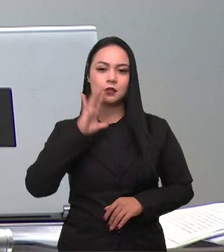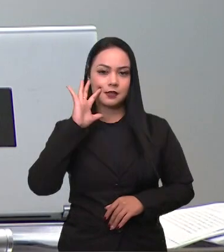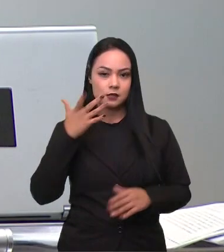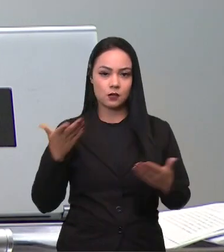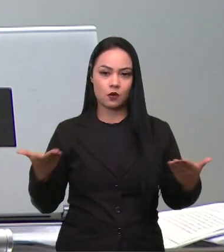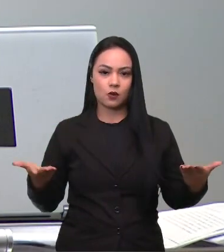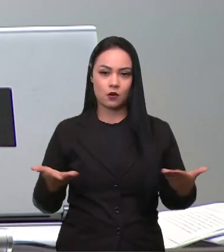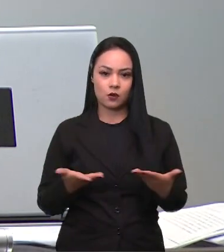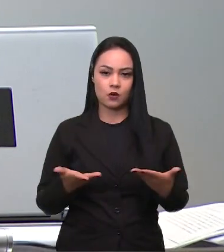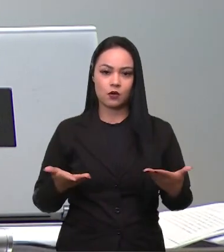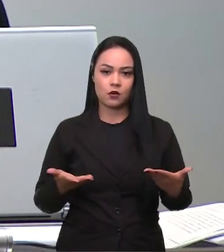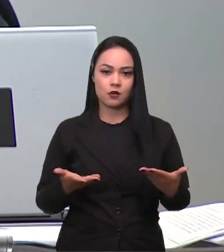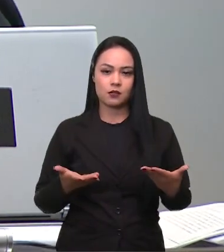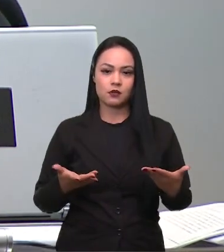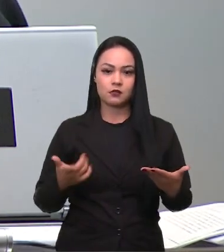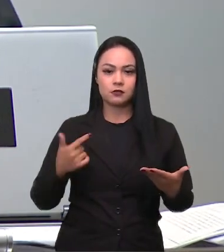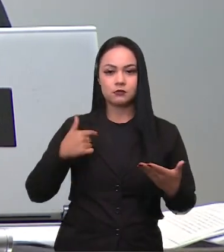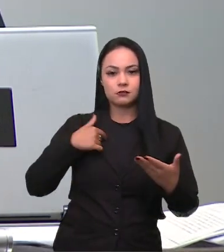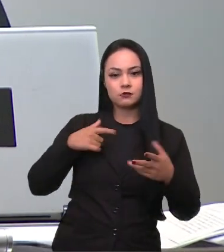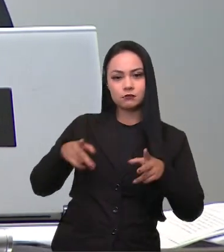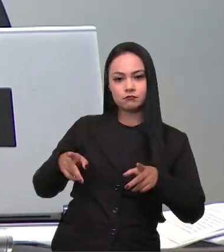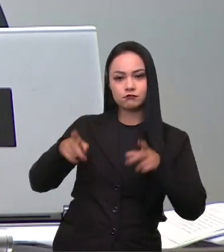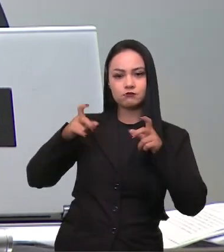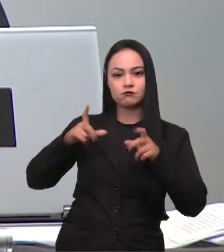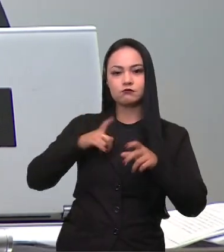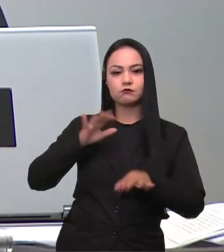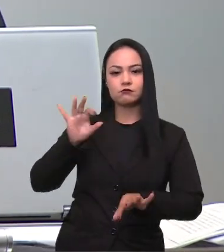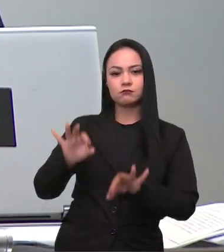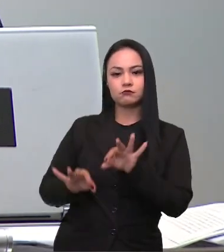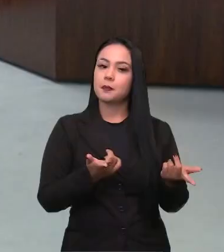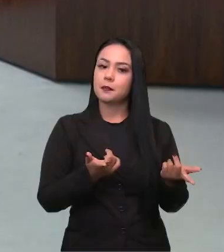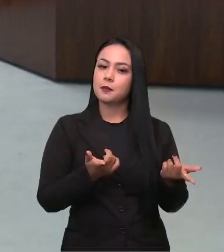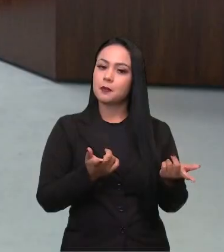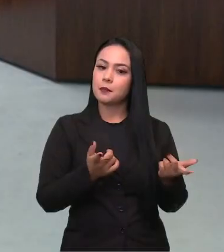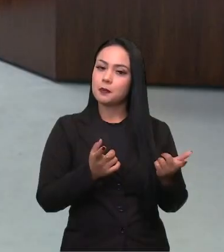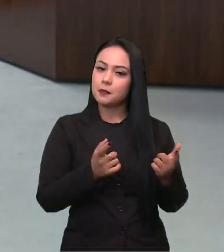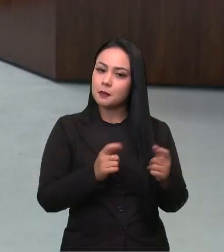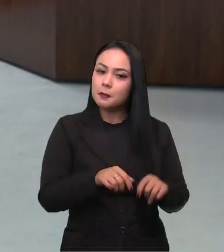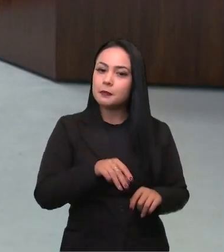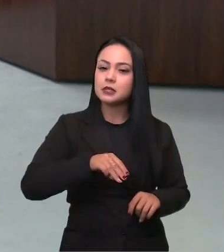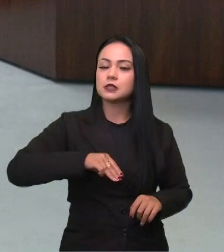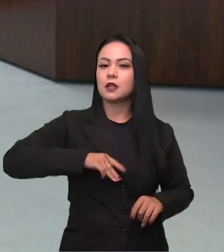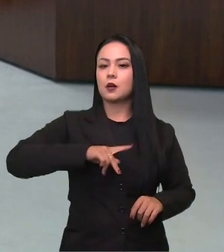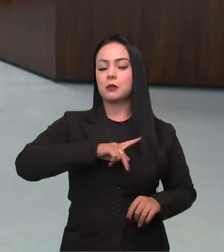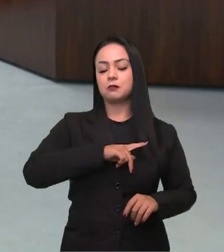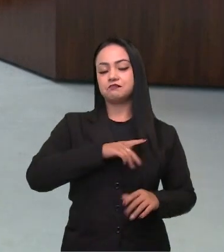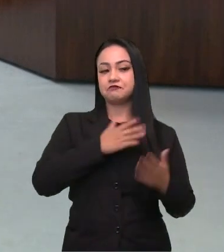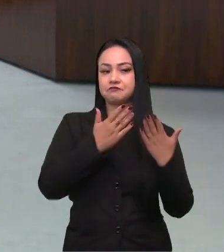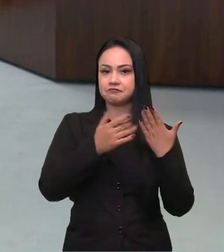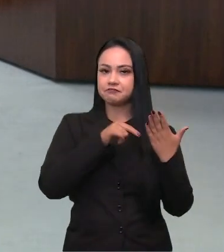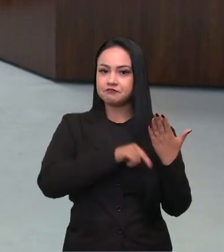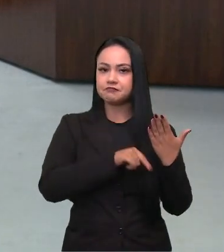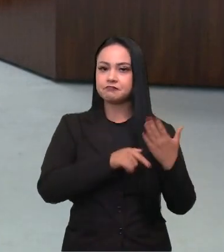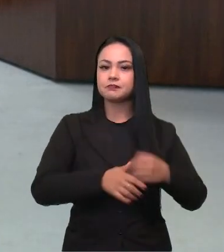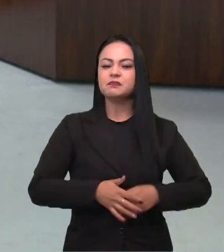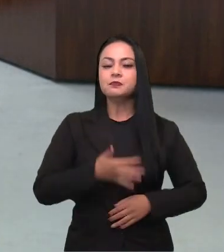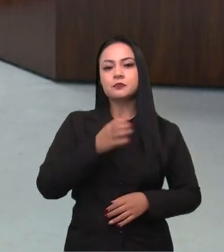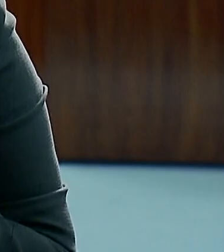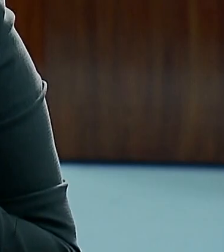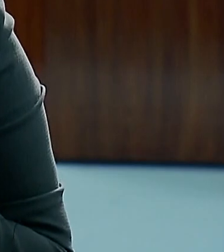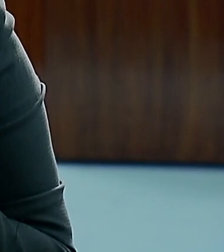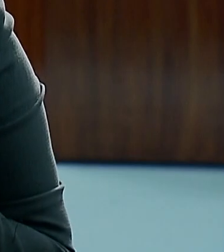empregadores pra maioria dos ministros a prefeitura entrou no STF com uma reclamação no lugar de uma ação